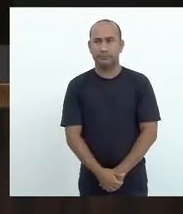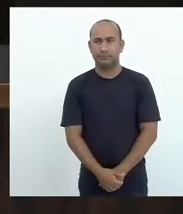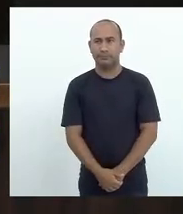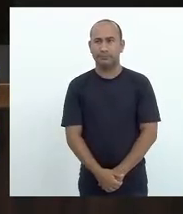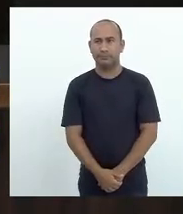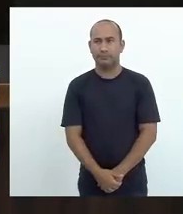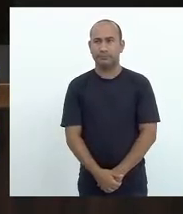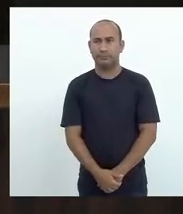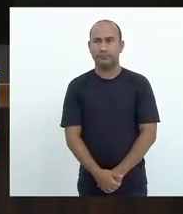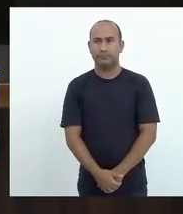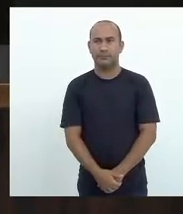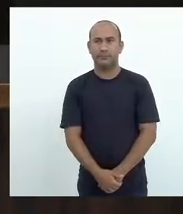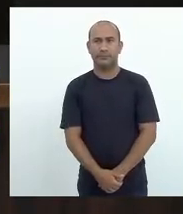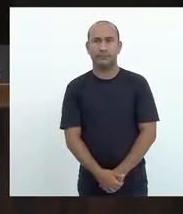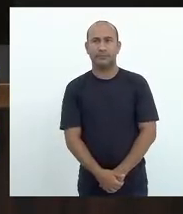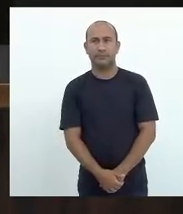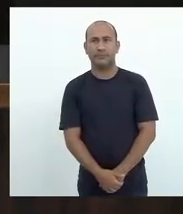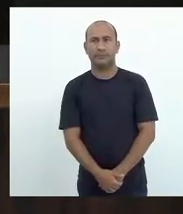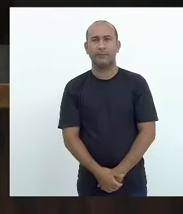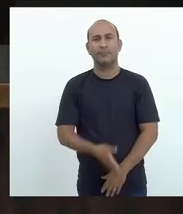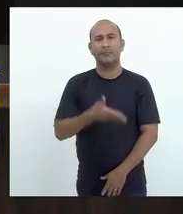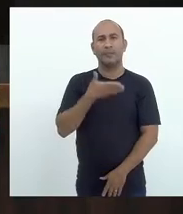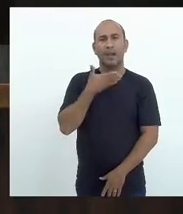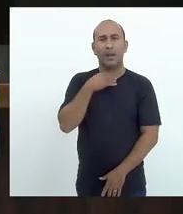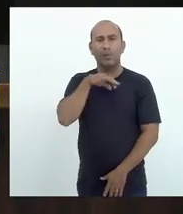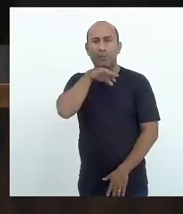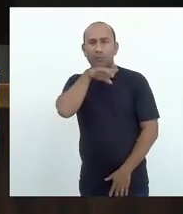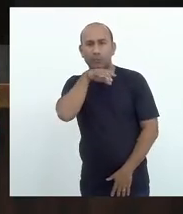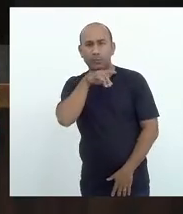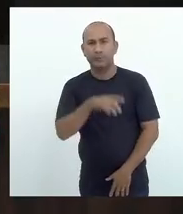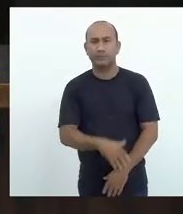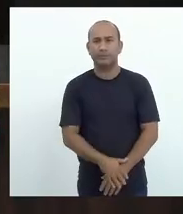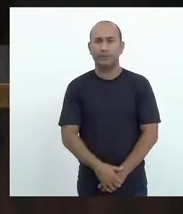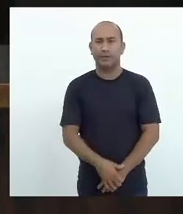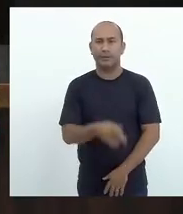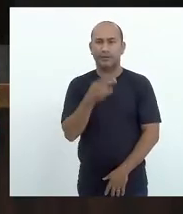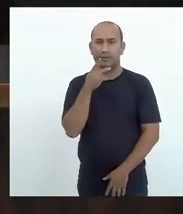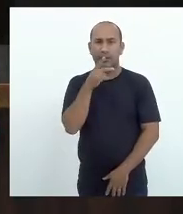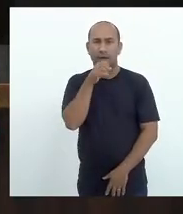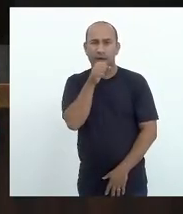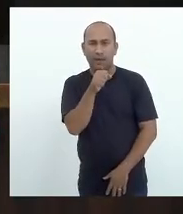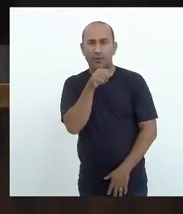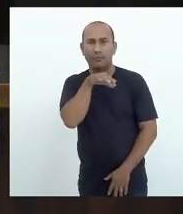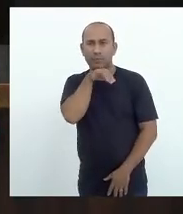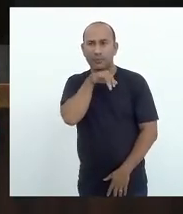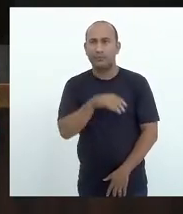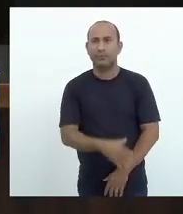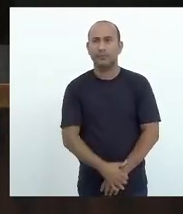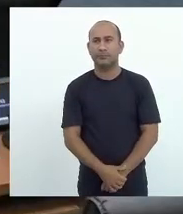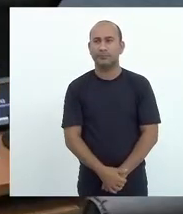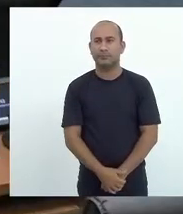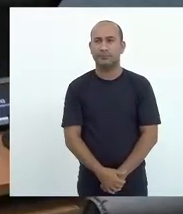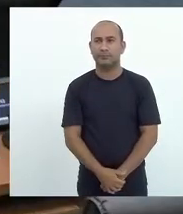PSC. O áudio está ruim, deputado, mas ele tem direito de encaminhar. Vossa Excelência dispõe do encaminhamento, pois